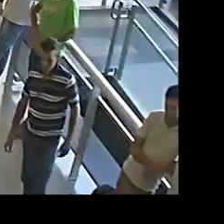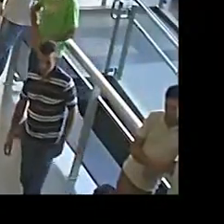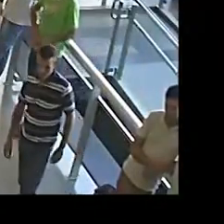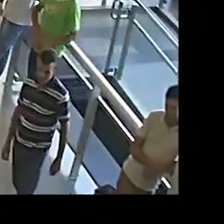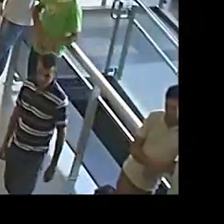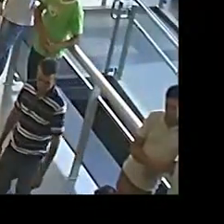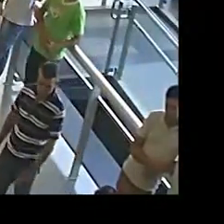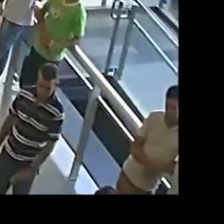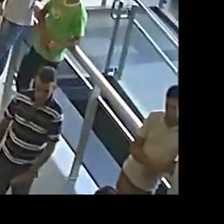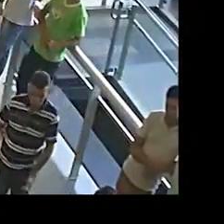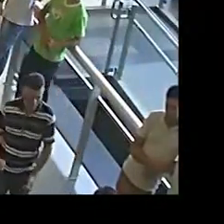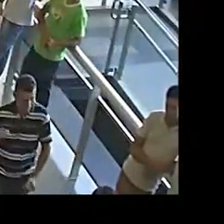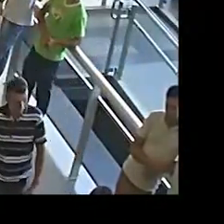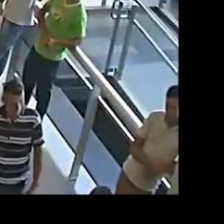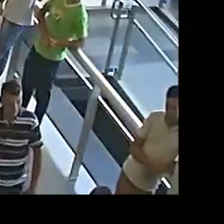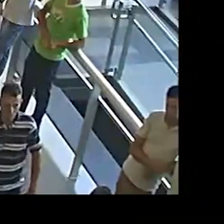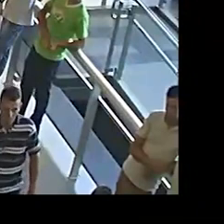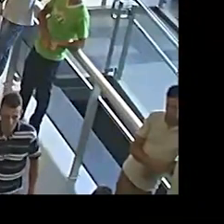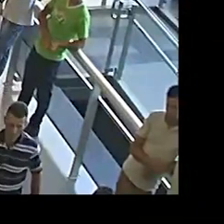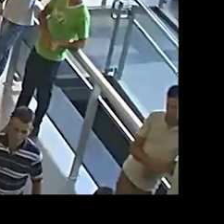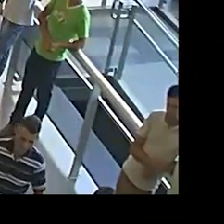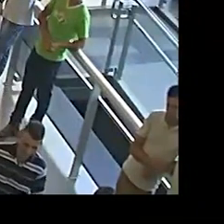pod Pátria